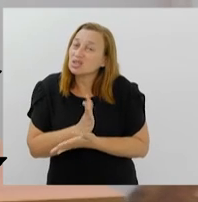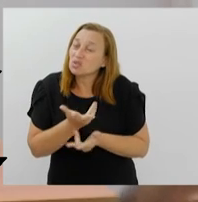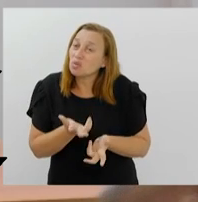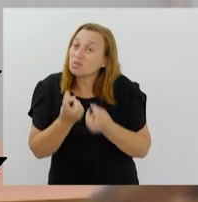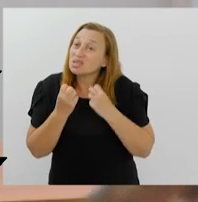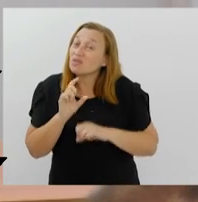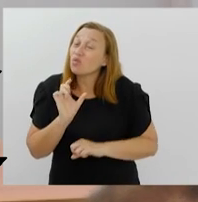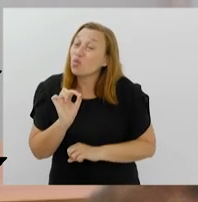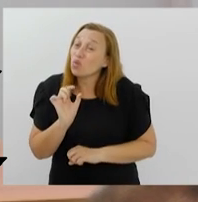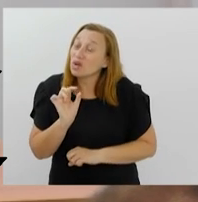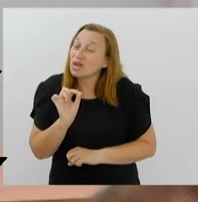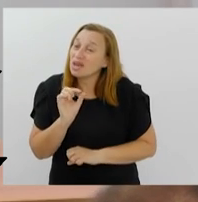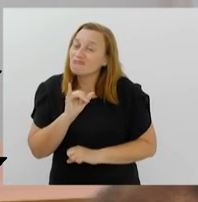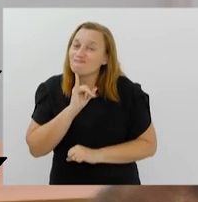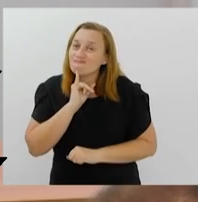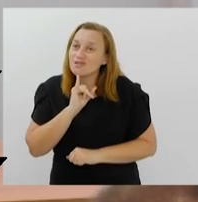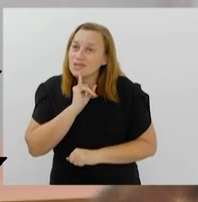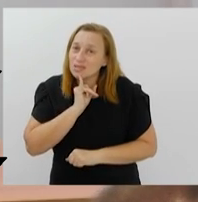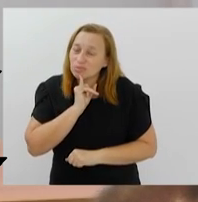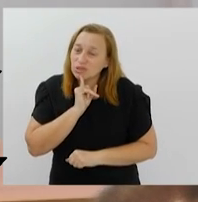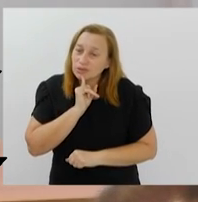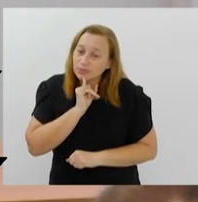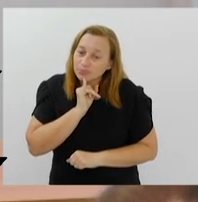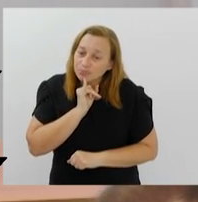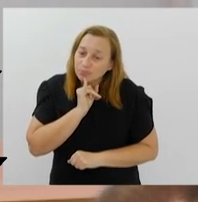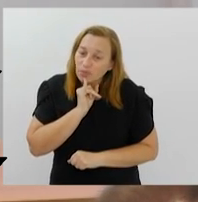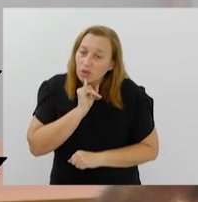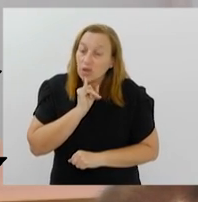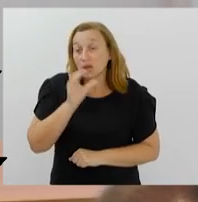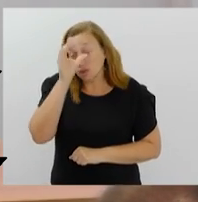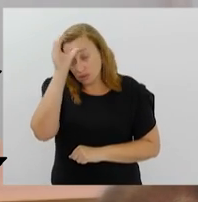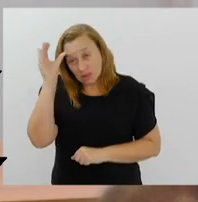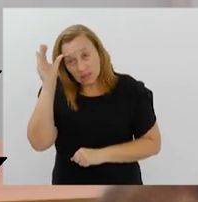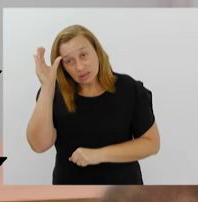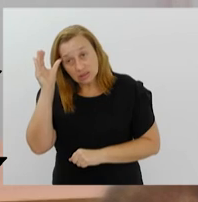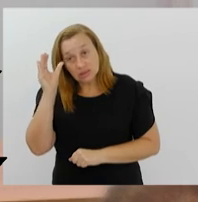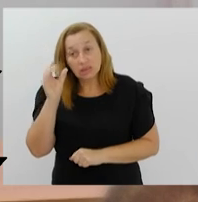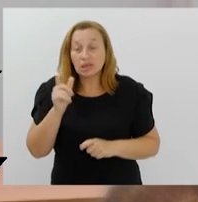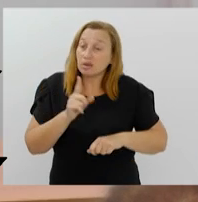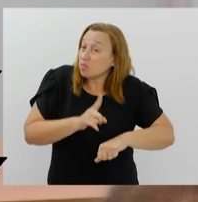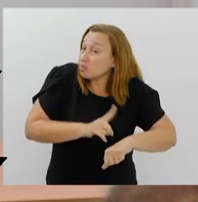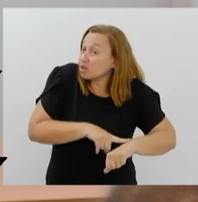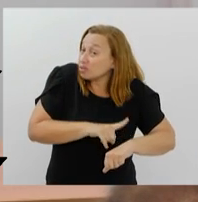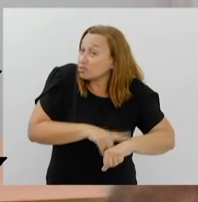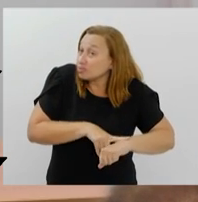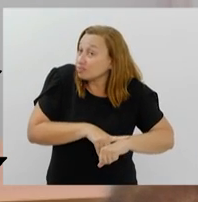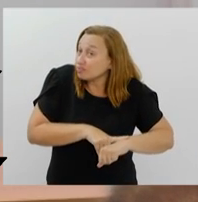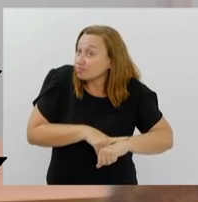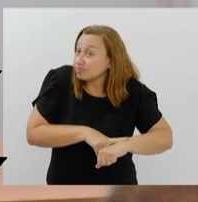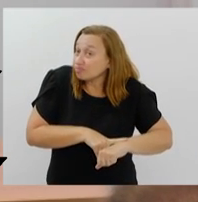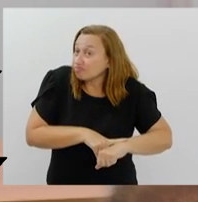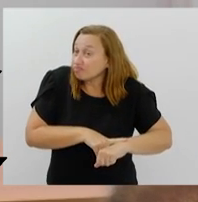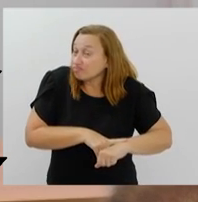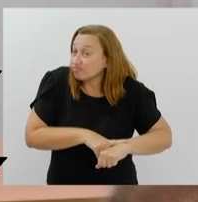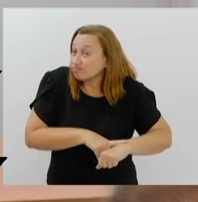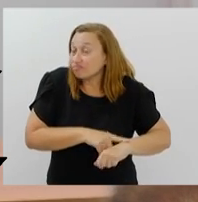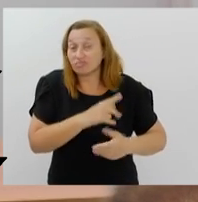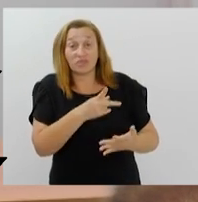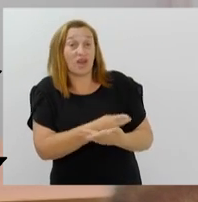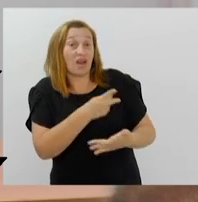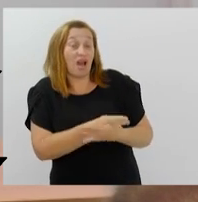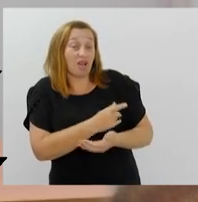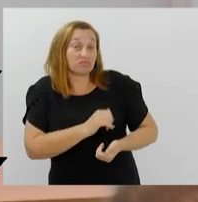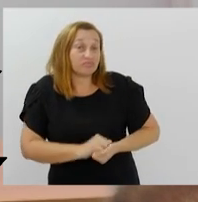verifica infelizmente que o consumidor naquele caso não tem razão